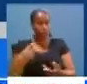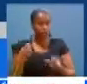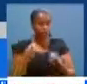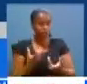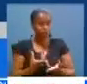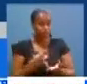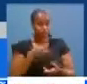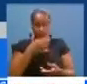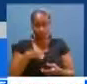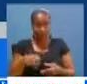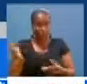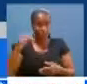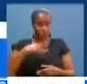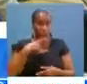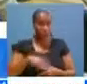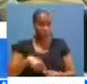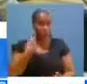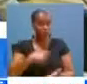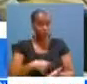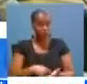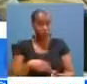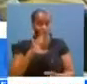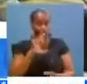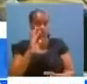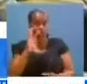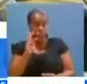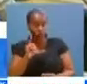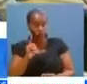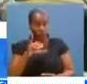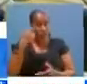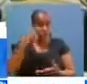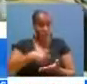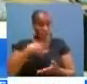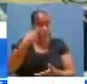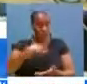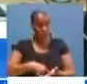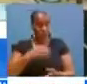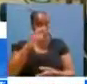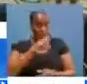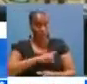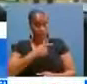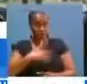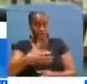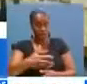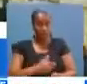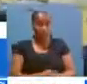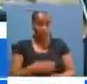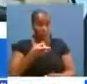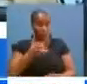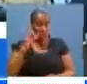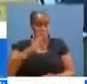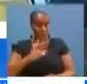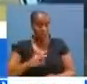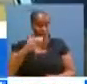o que permitirá para o retorno do investimento. O Fundo Soberano de Garantia do Investimento Privado terá 90 milhões